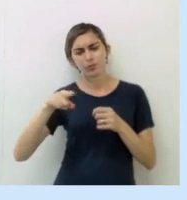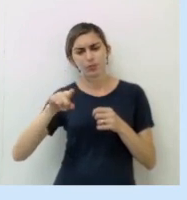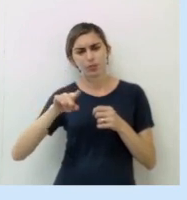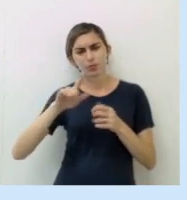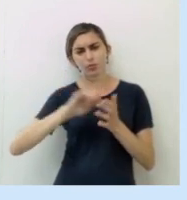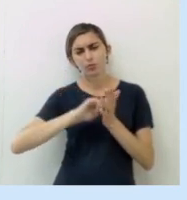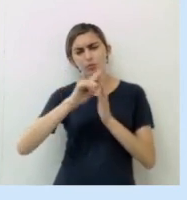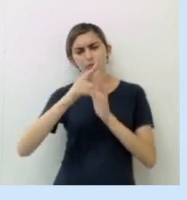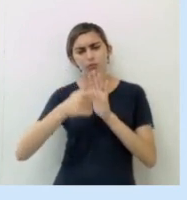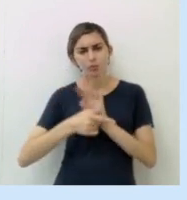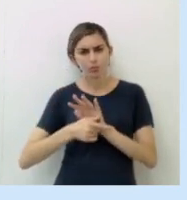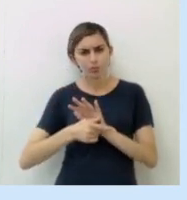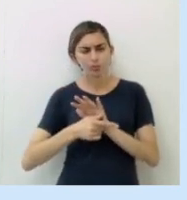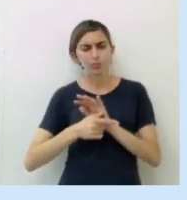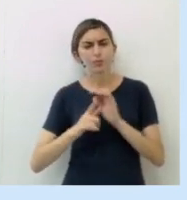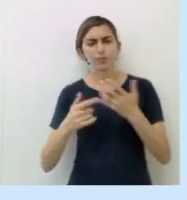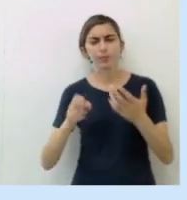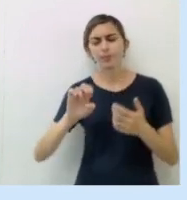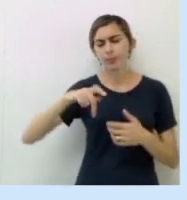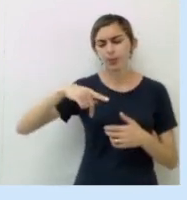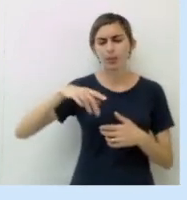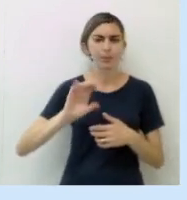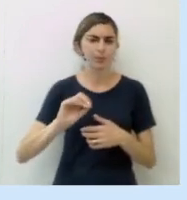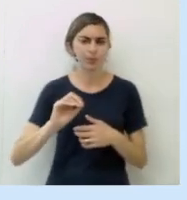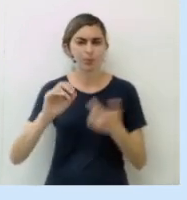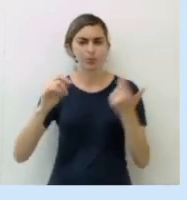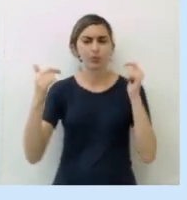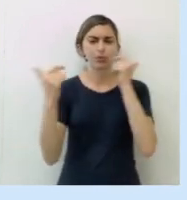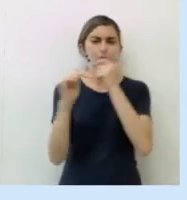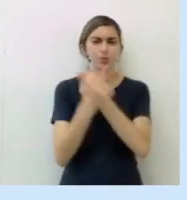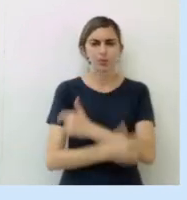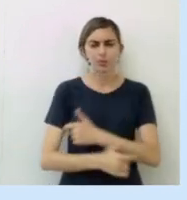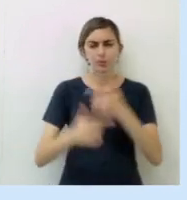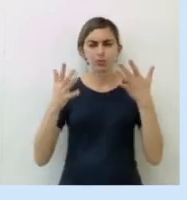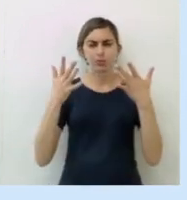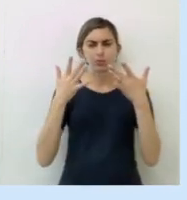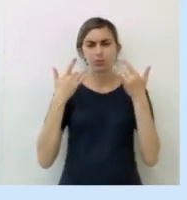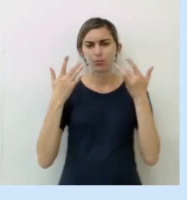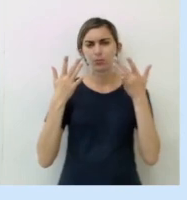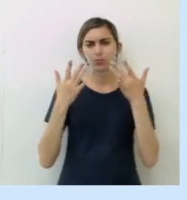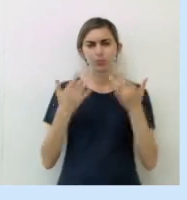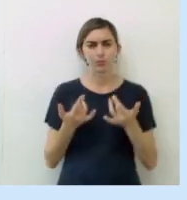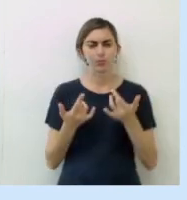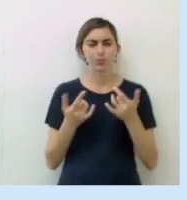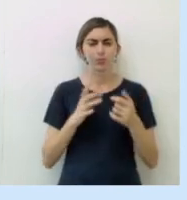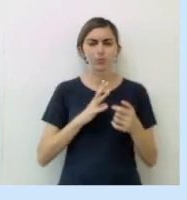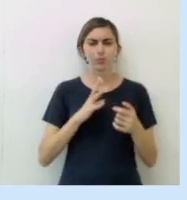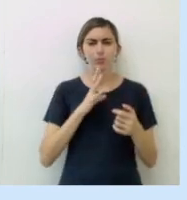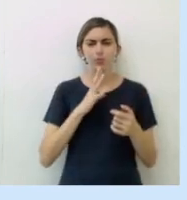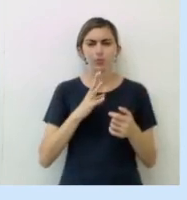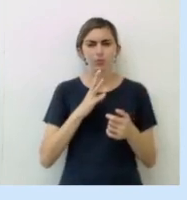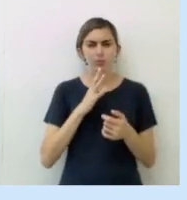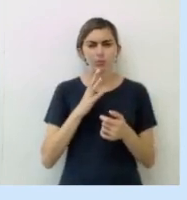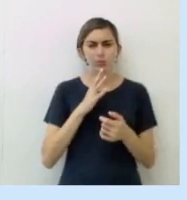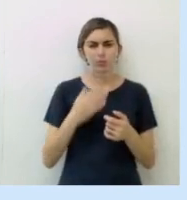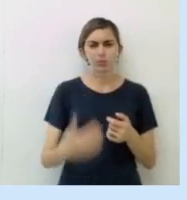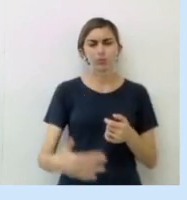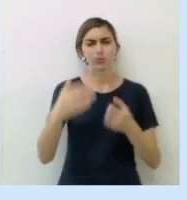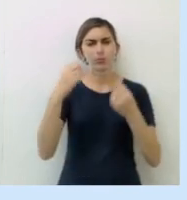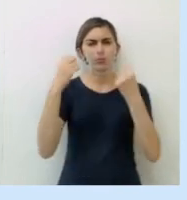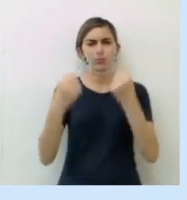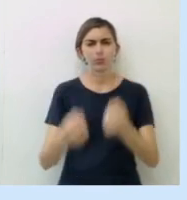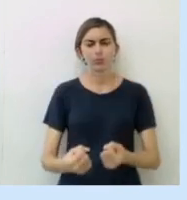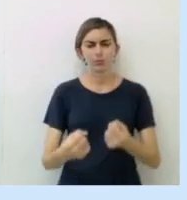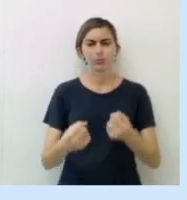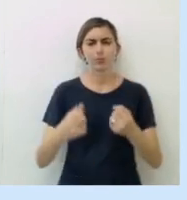dos gêneros entre épico, lírico e dramático. Então vamos conhecer. Vejam só o peso